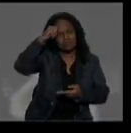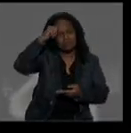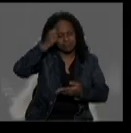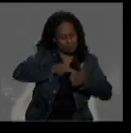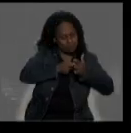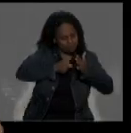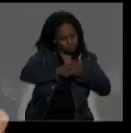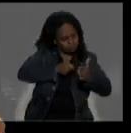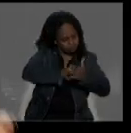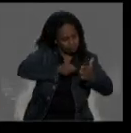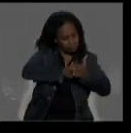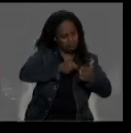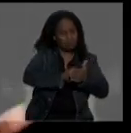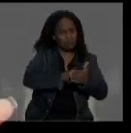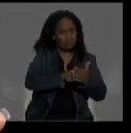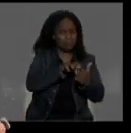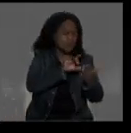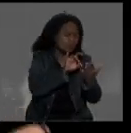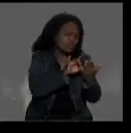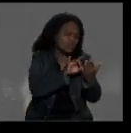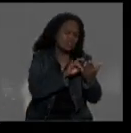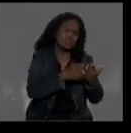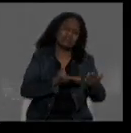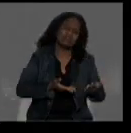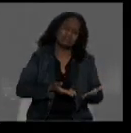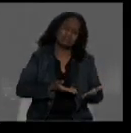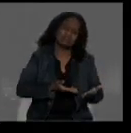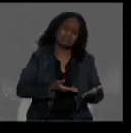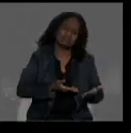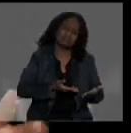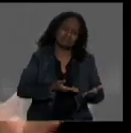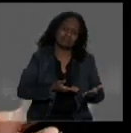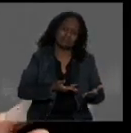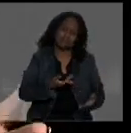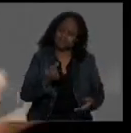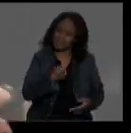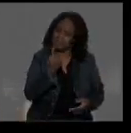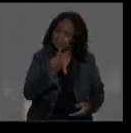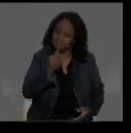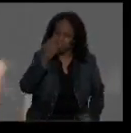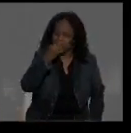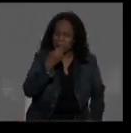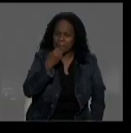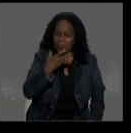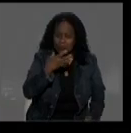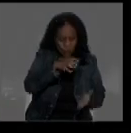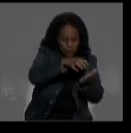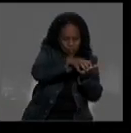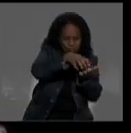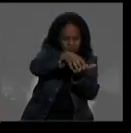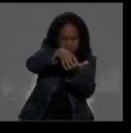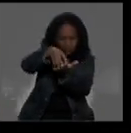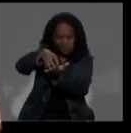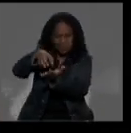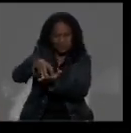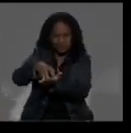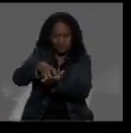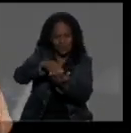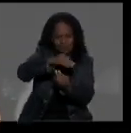pessoas. Eu estou falando dessa luta, dessa resistência mais solitária. E aí, a gente bolou essa história